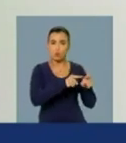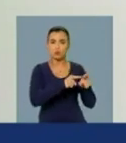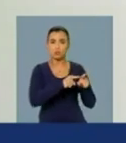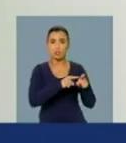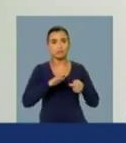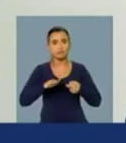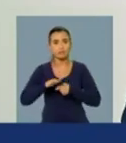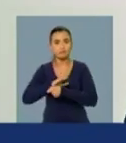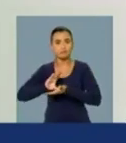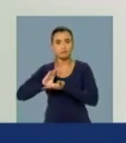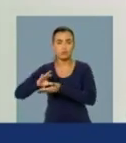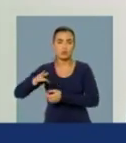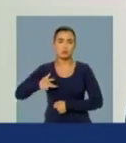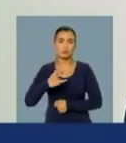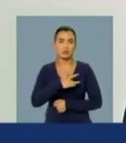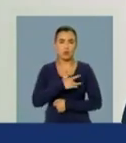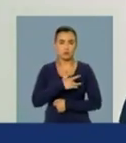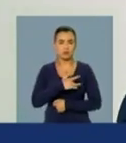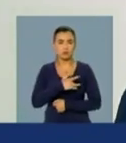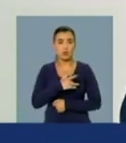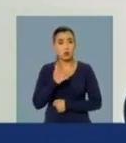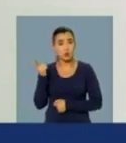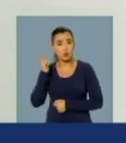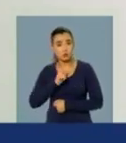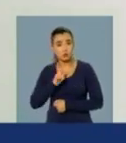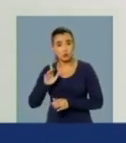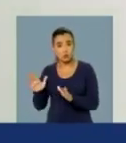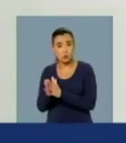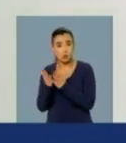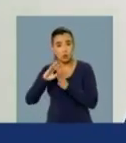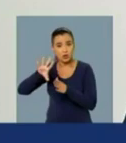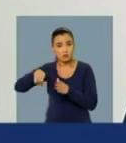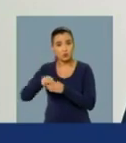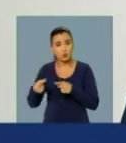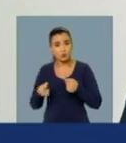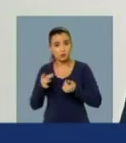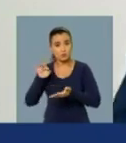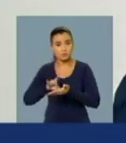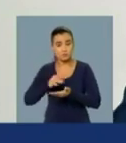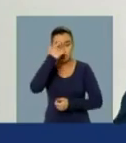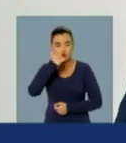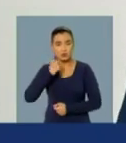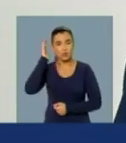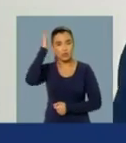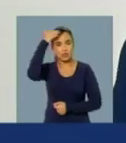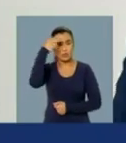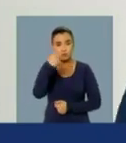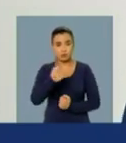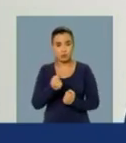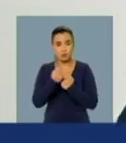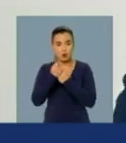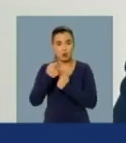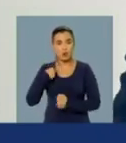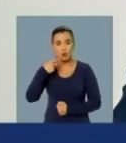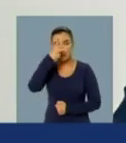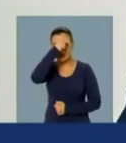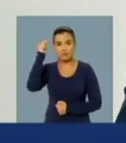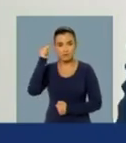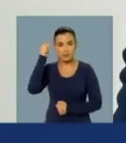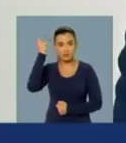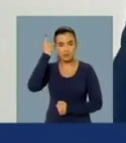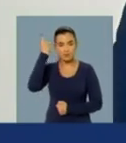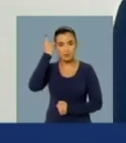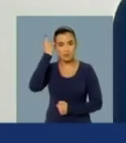o crime e investir pesado na saúde. Colocando o pobre no orçamento de verdade. Eu sou o Datena. Com o seu apoio, vou